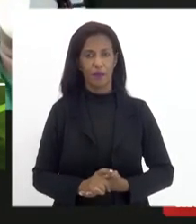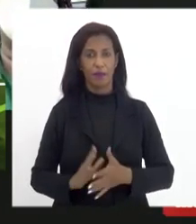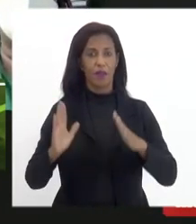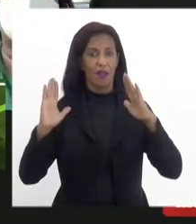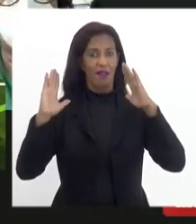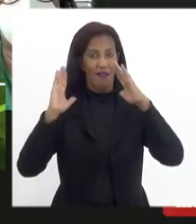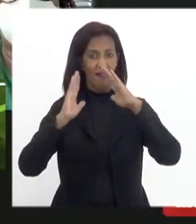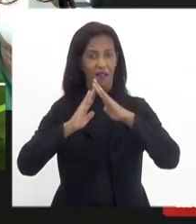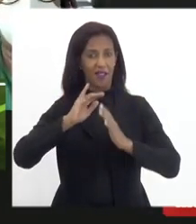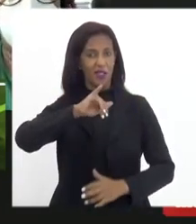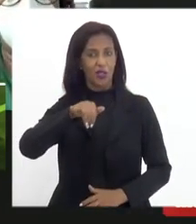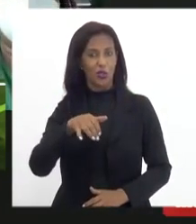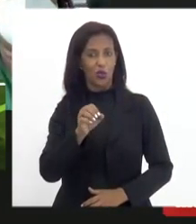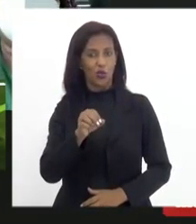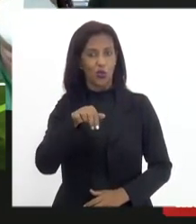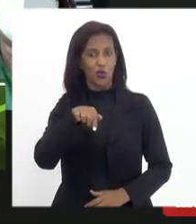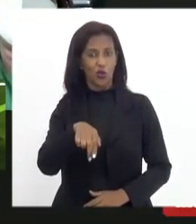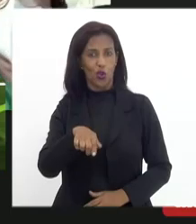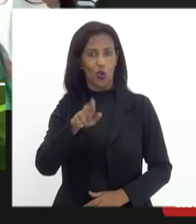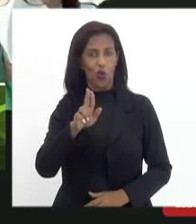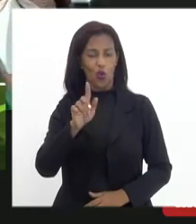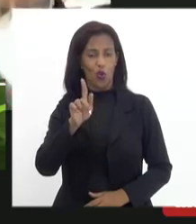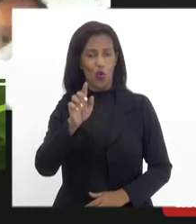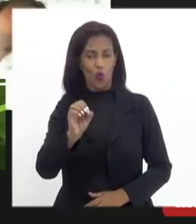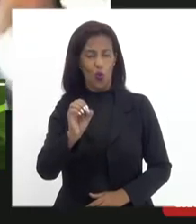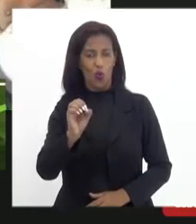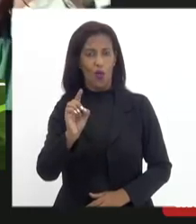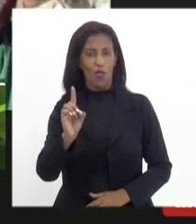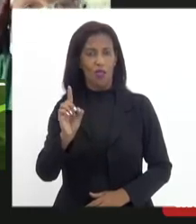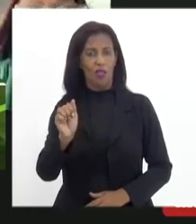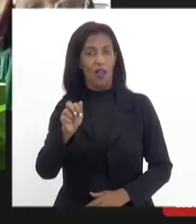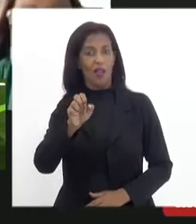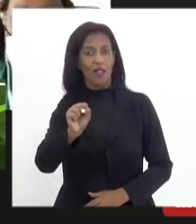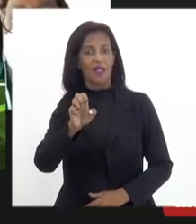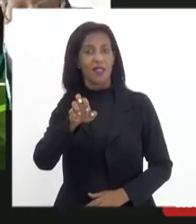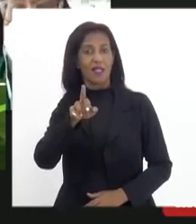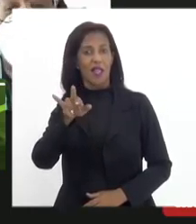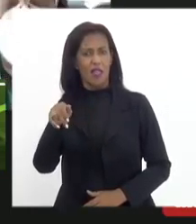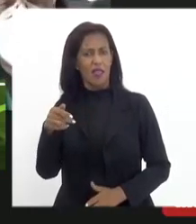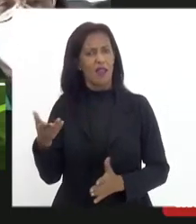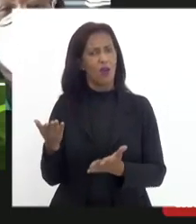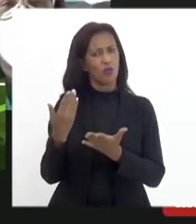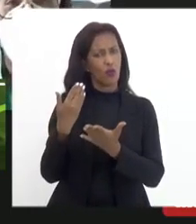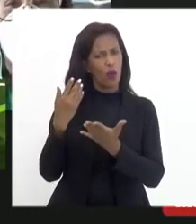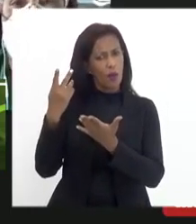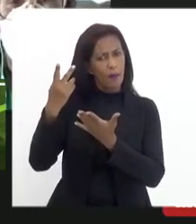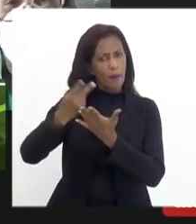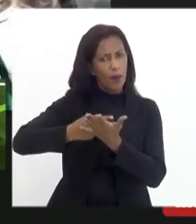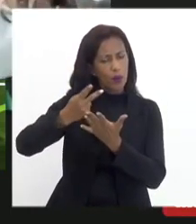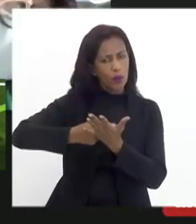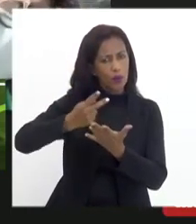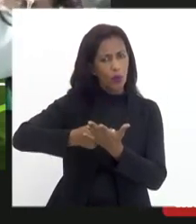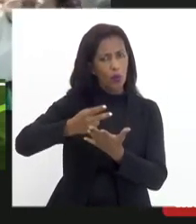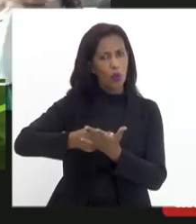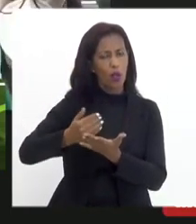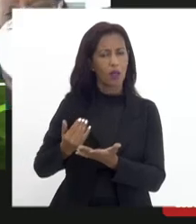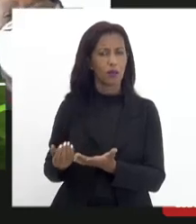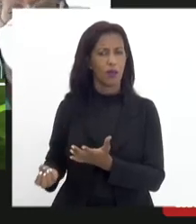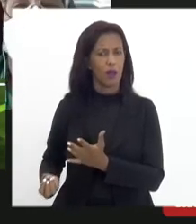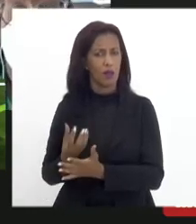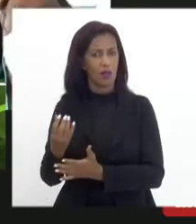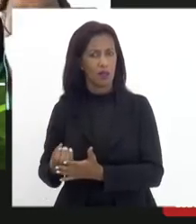do Jongo da Serrinha, né? Onde foi protocolado a iniciativa que cria o título